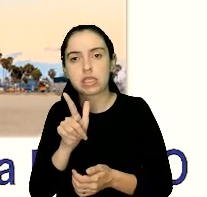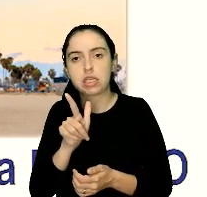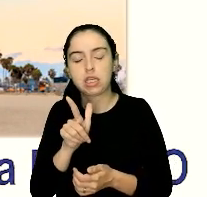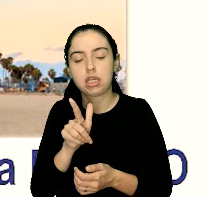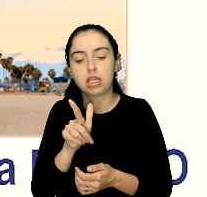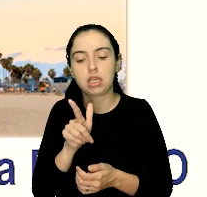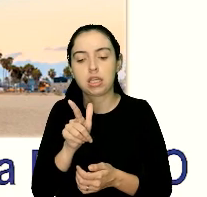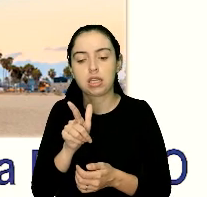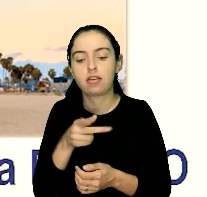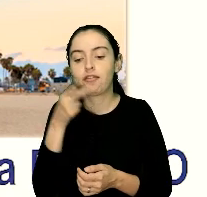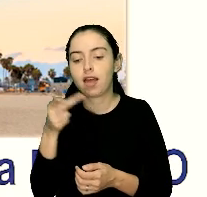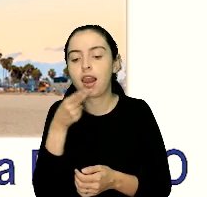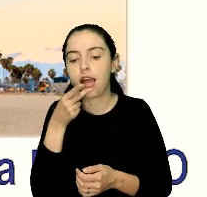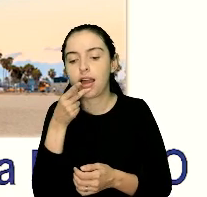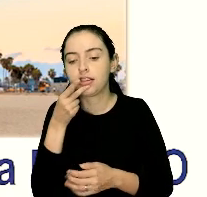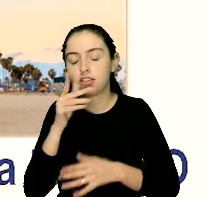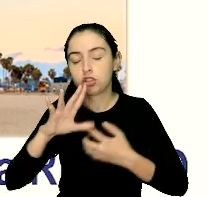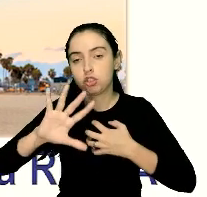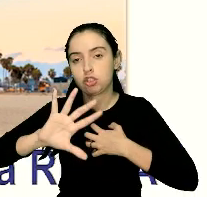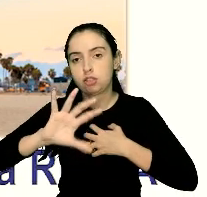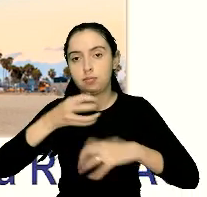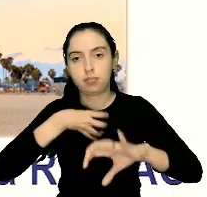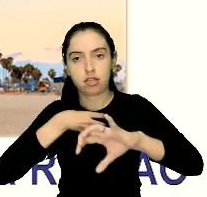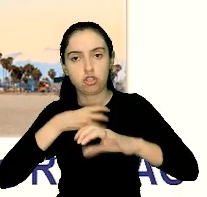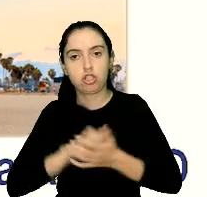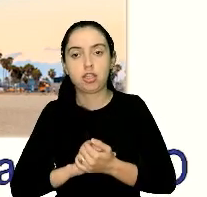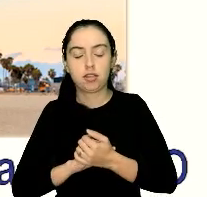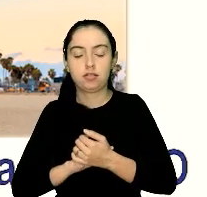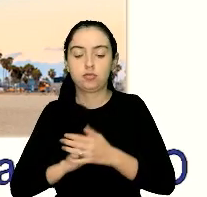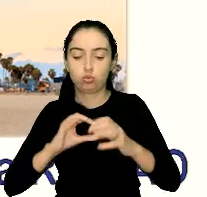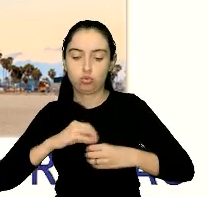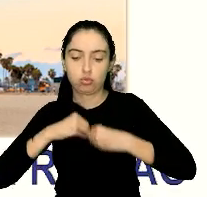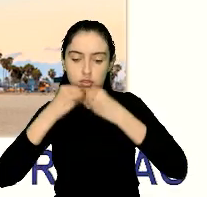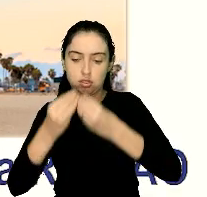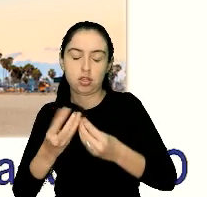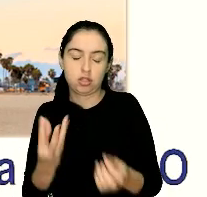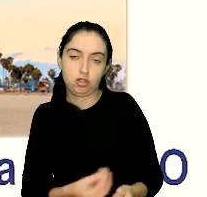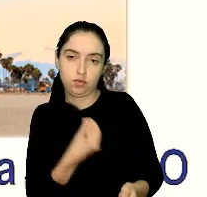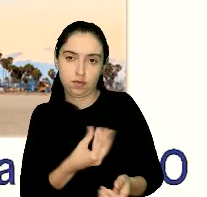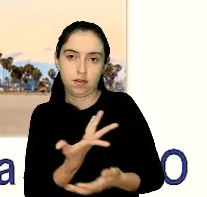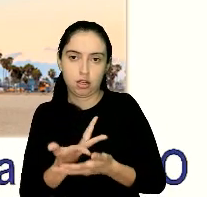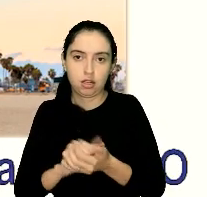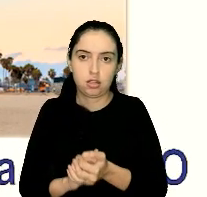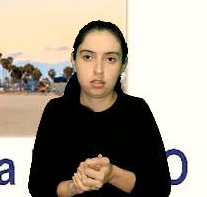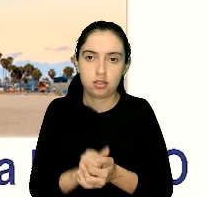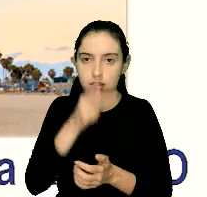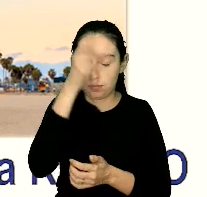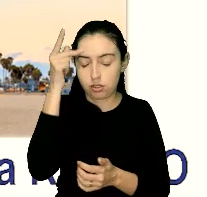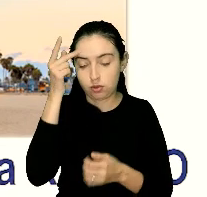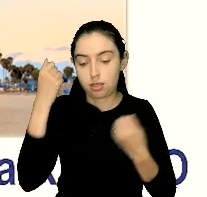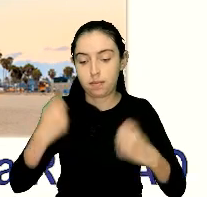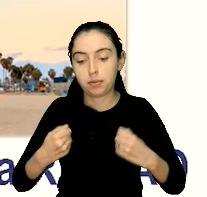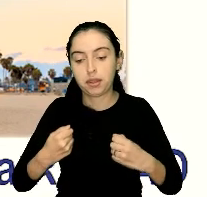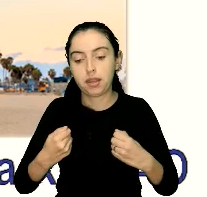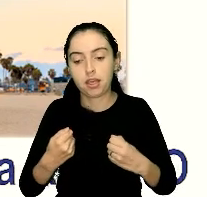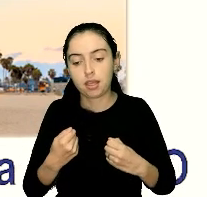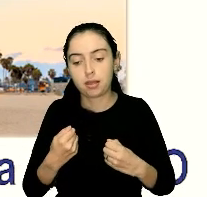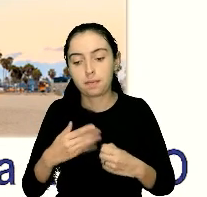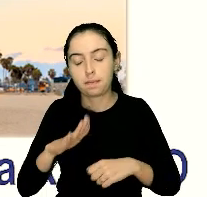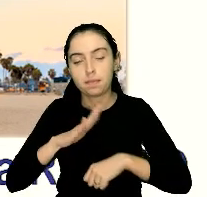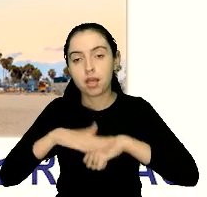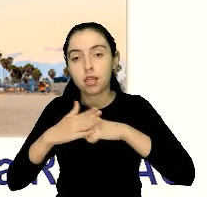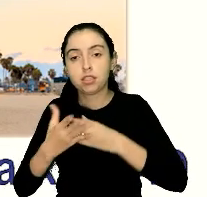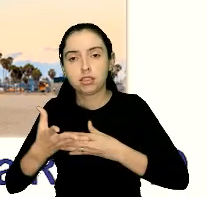tão falada, de empatia, de nos colocarmos no lugar do outro, para podermos, mais de